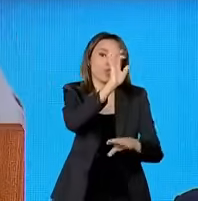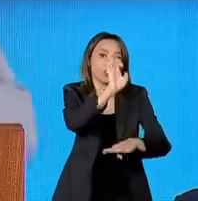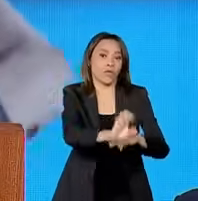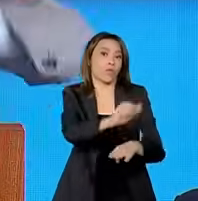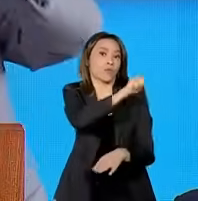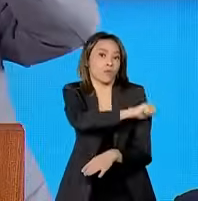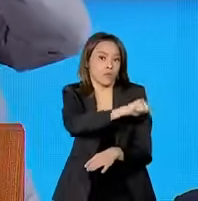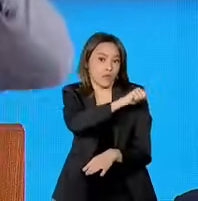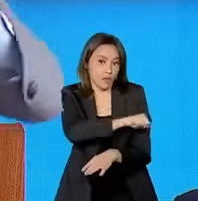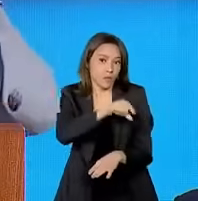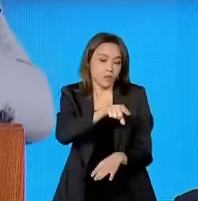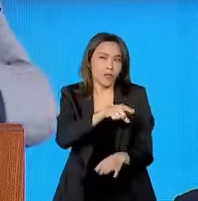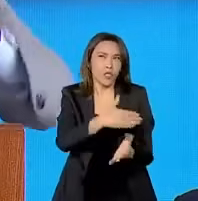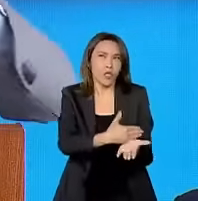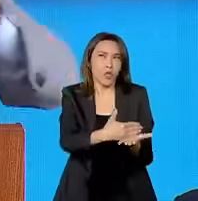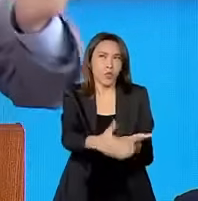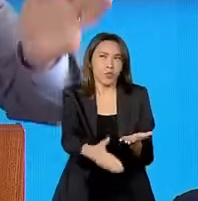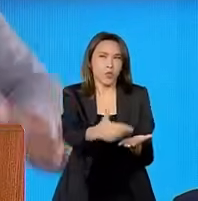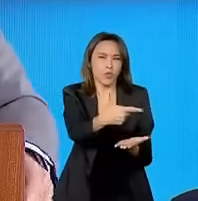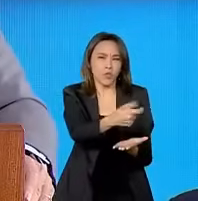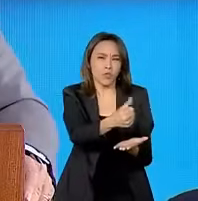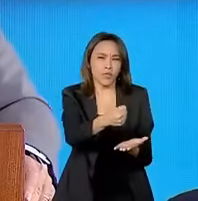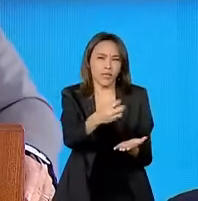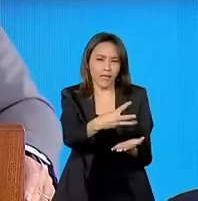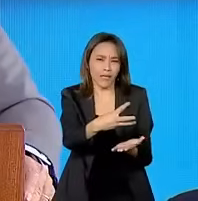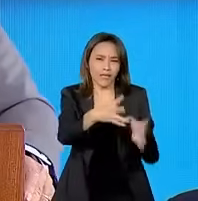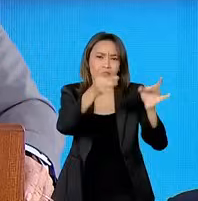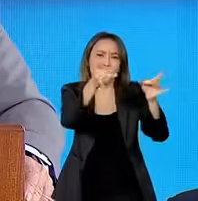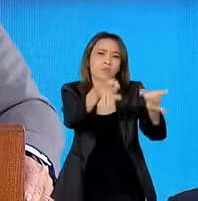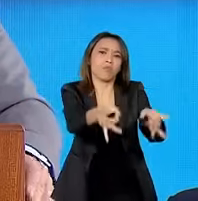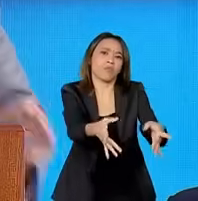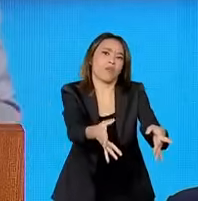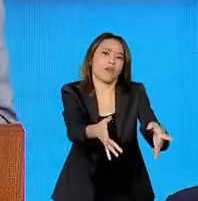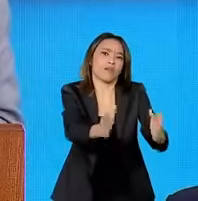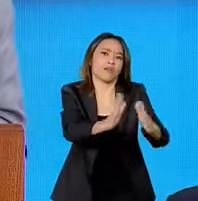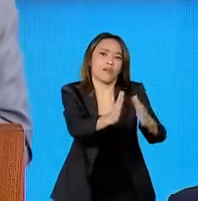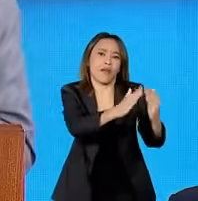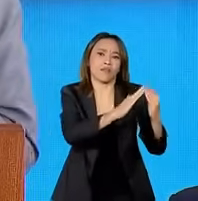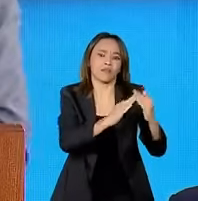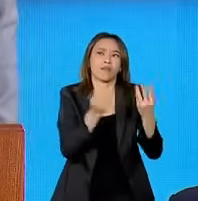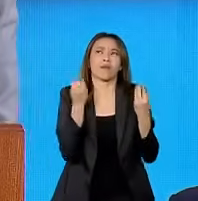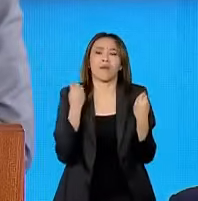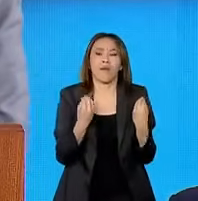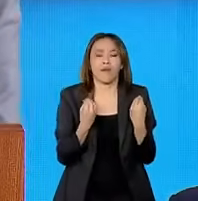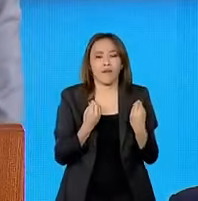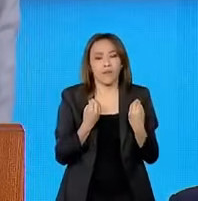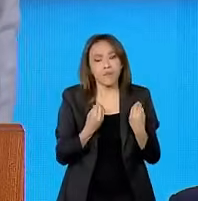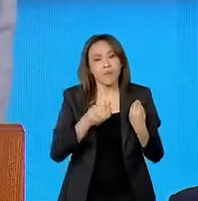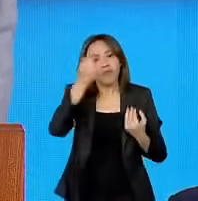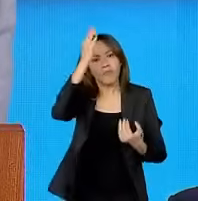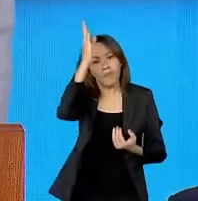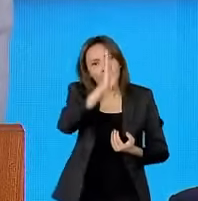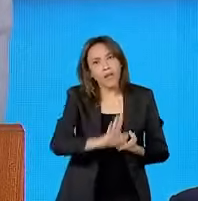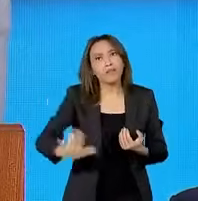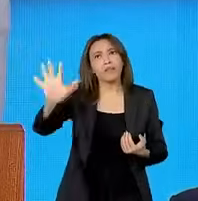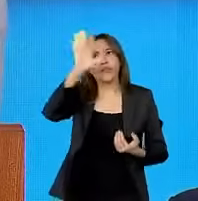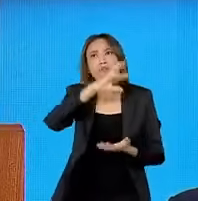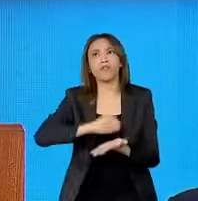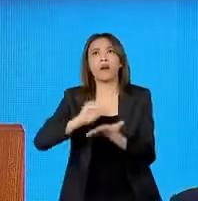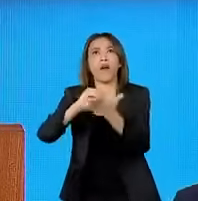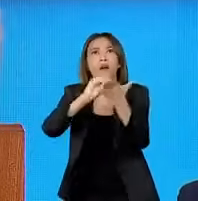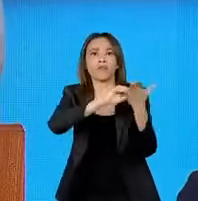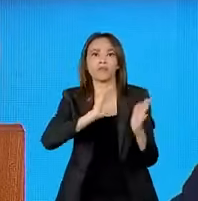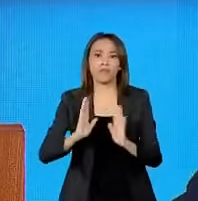que começou a ser feito em 2013 e ficou paralisado. Como é que pode, num país que tem uma carência